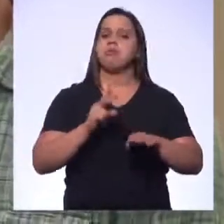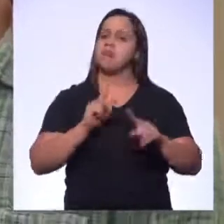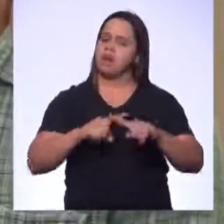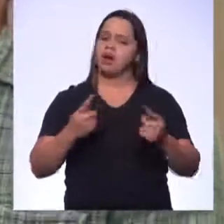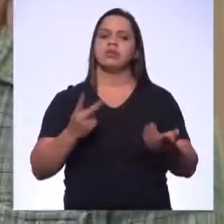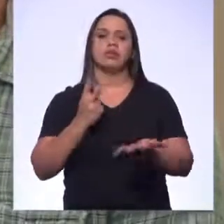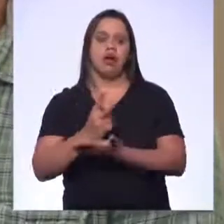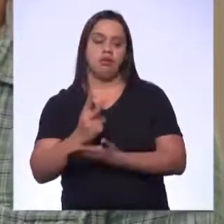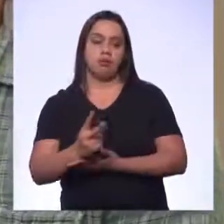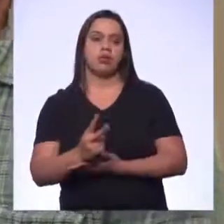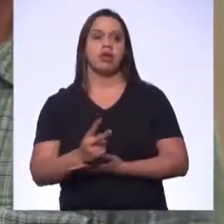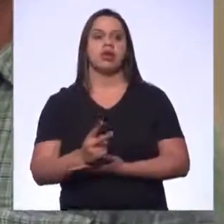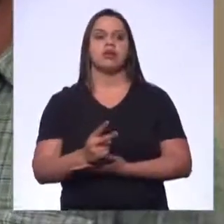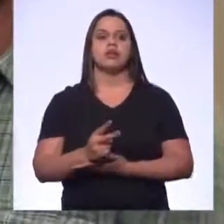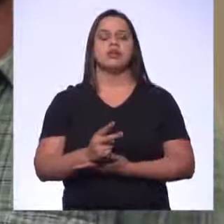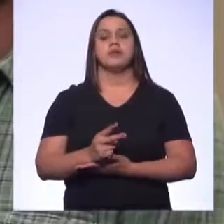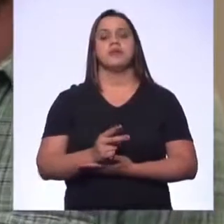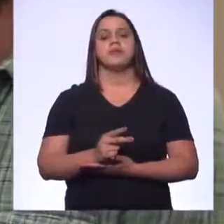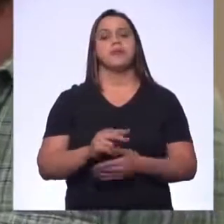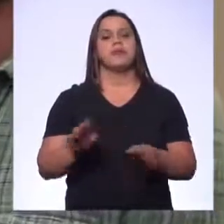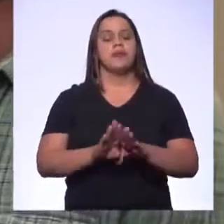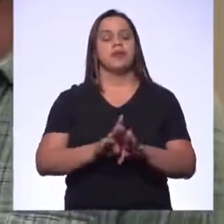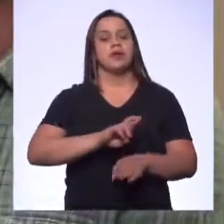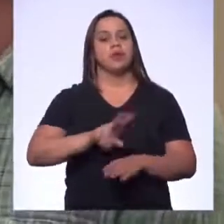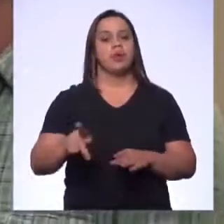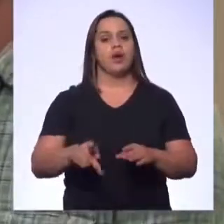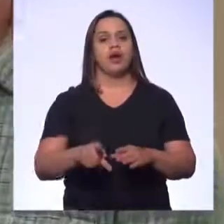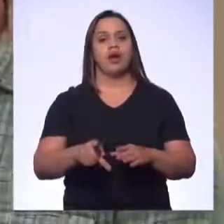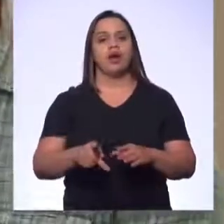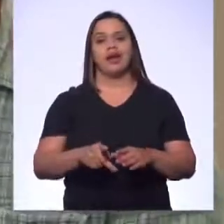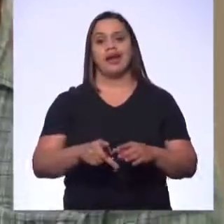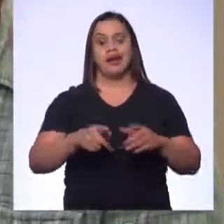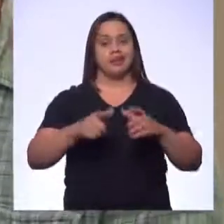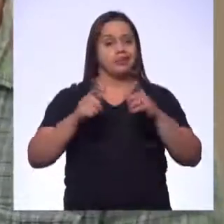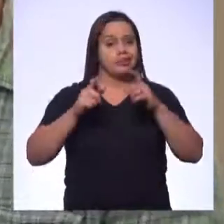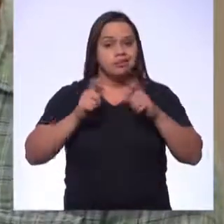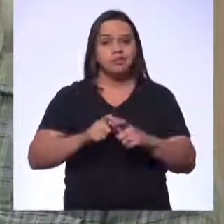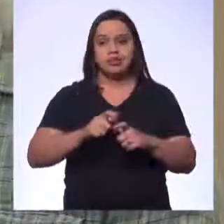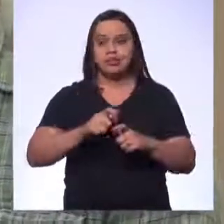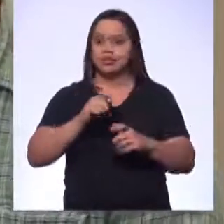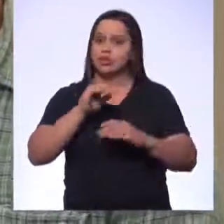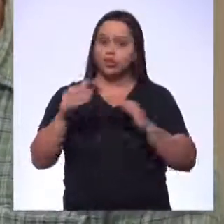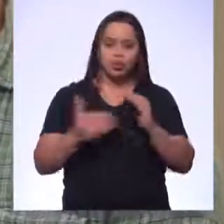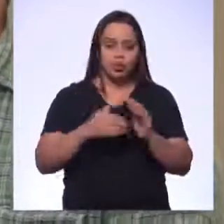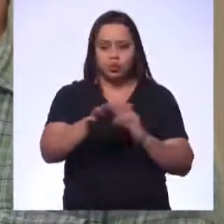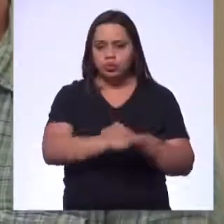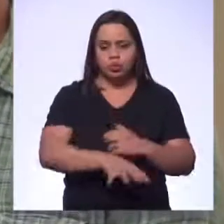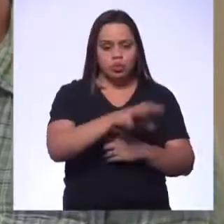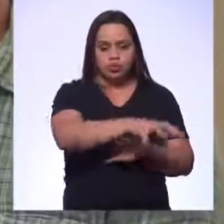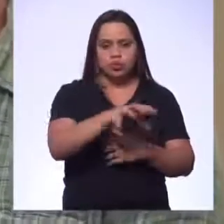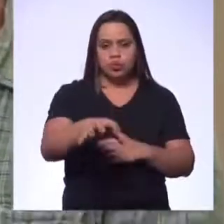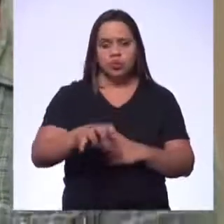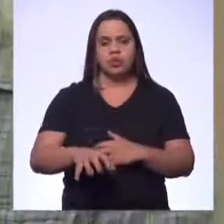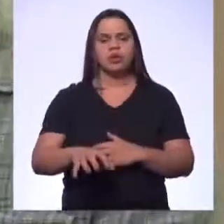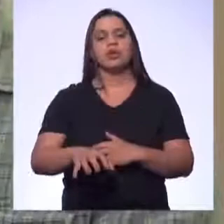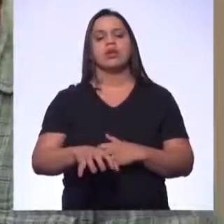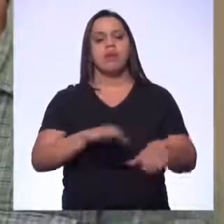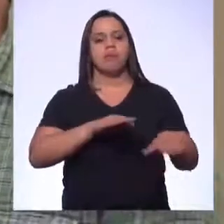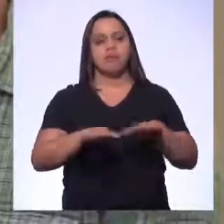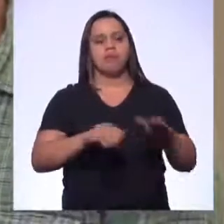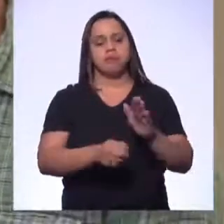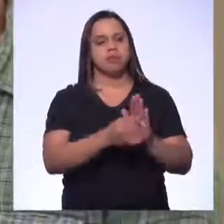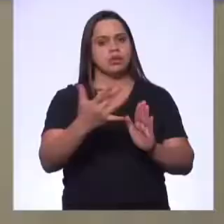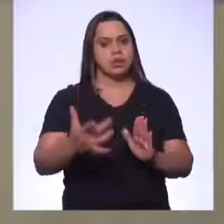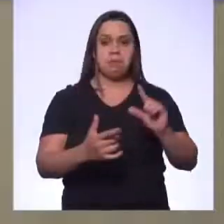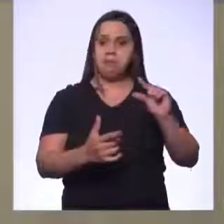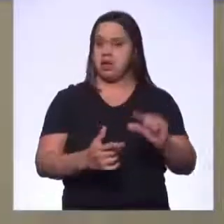acontecem. E não acontecem de maneira uniforme, quer dizer, não é todo lugar que está suscetível à mesma quantidade, ainda que pequena,